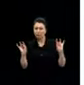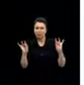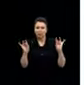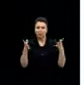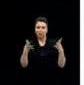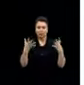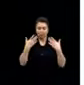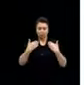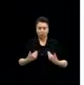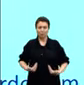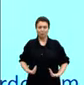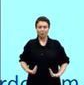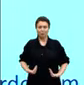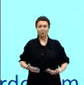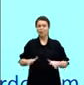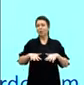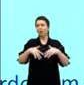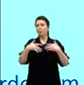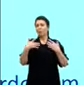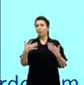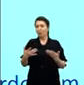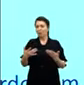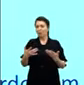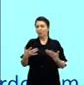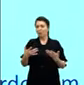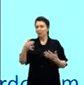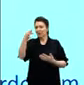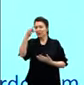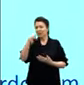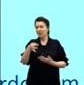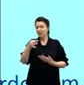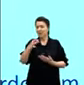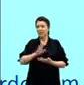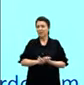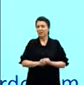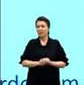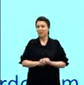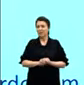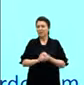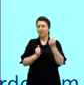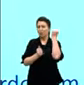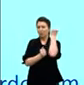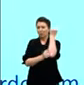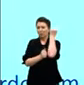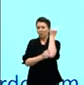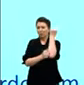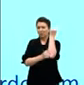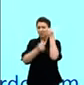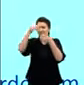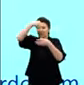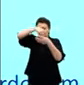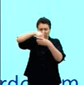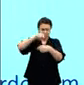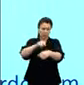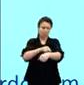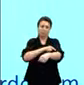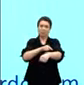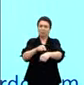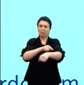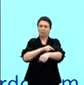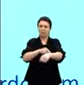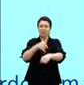acham? Qual dessas aqui que pode dar uma dica? Vamos ver o ósseo. O ósseo está lá dentro já, né? Ele não